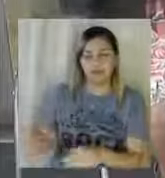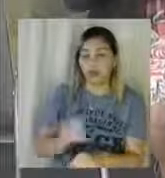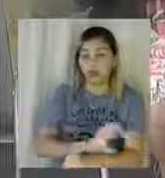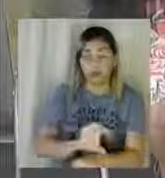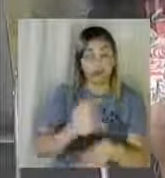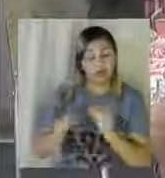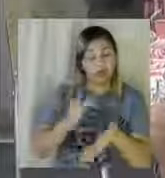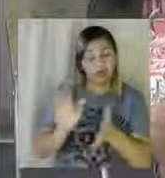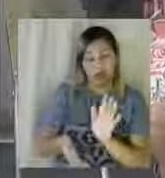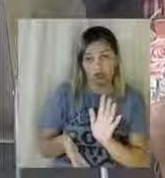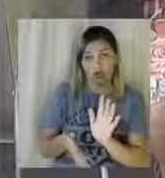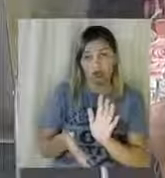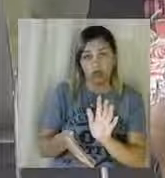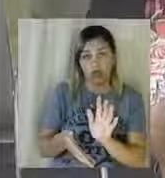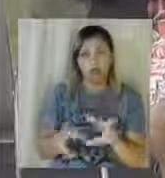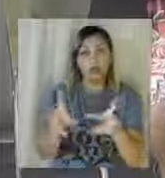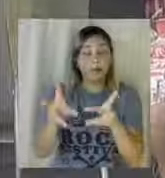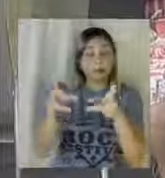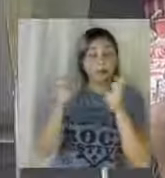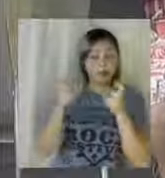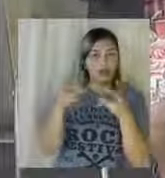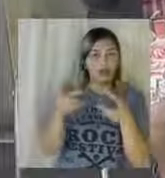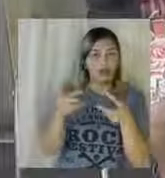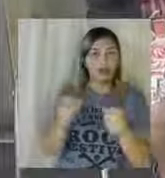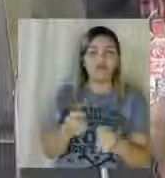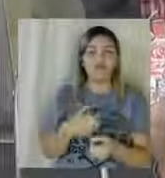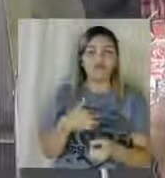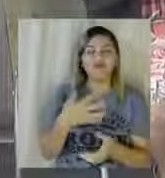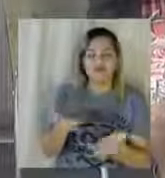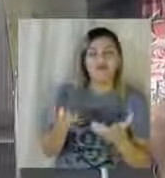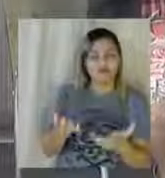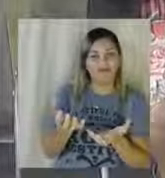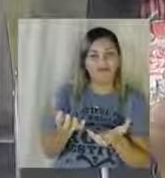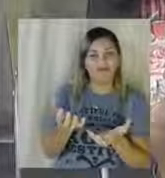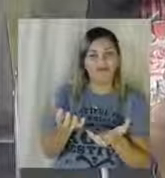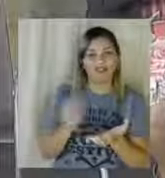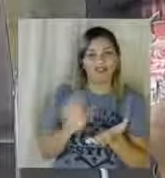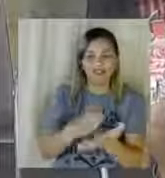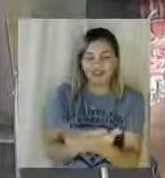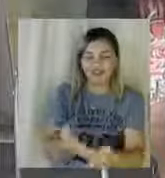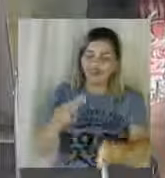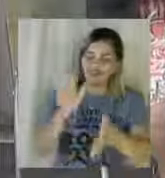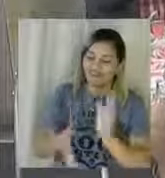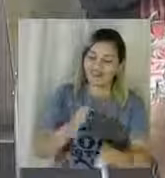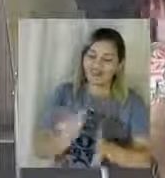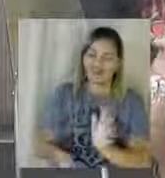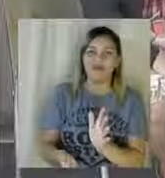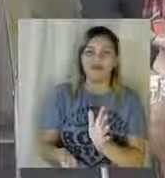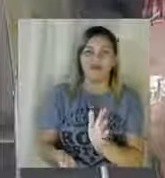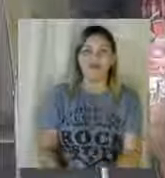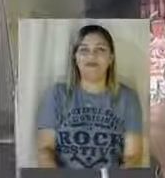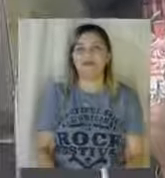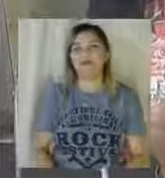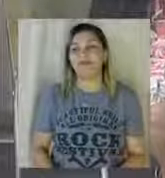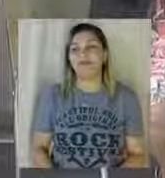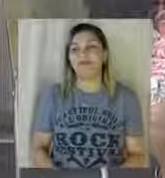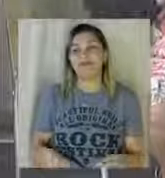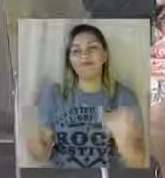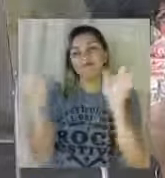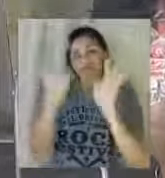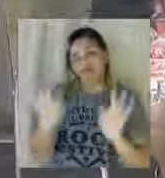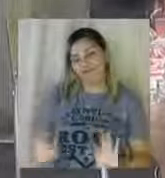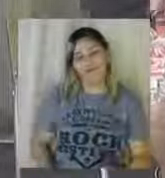disse, agora eu percebi, essa é a área que eu quero trabalhar. Eu quero ser intérprete de Libras. E sou muito